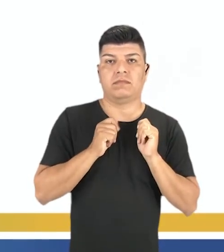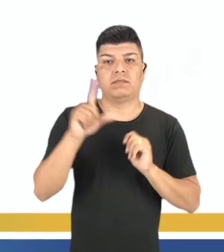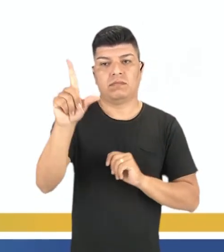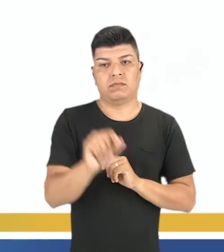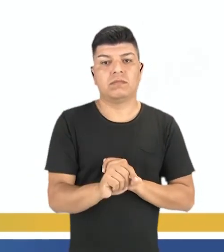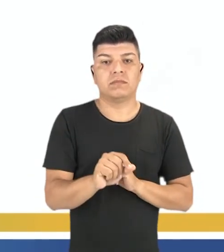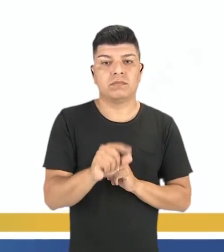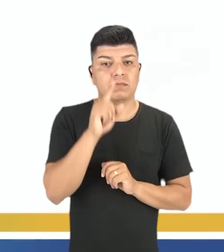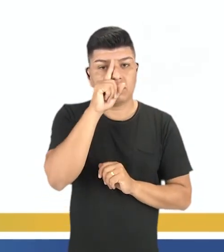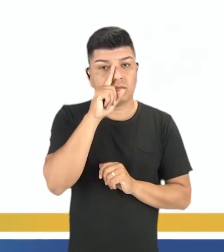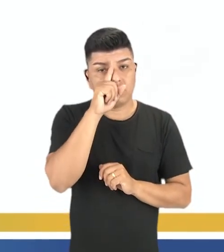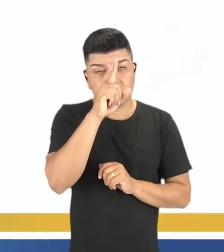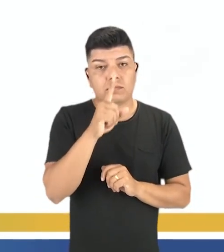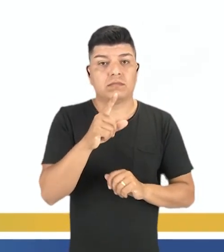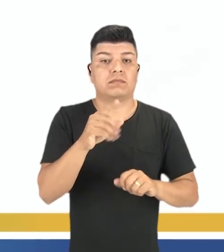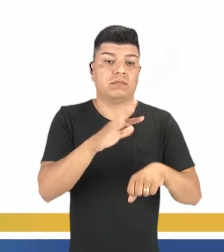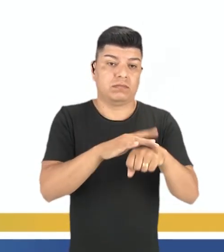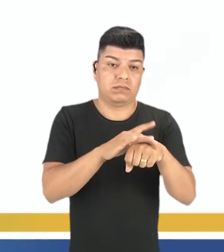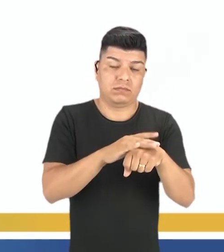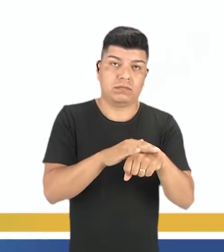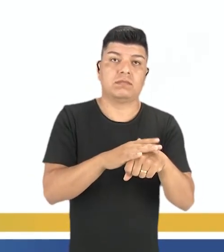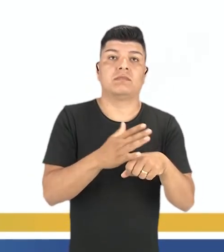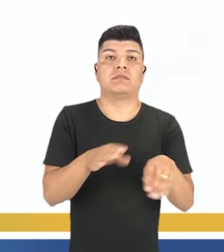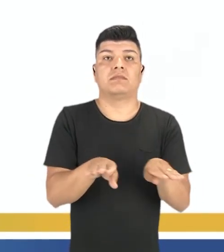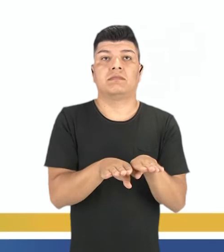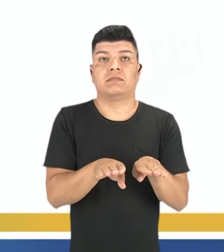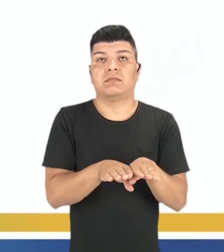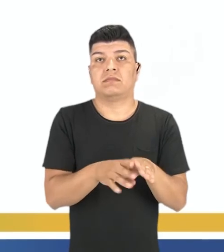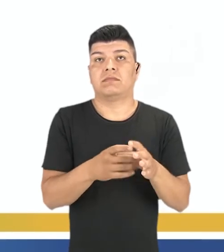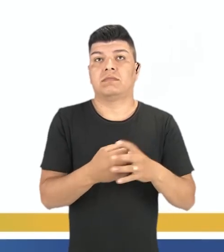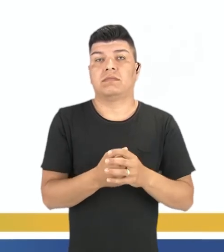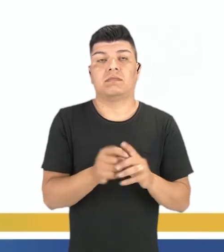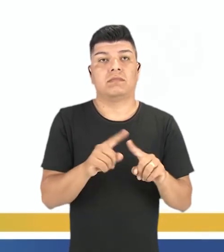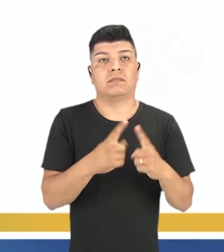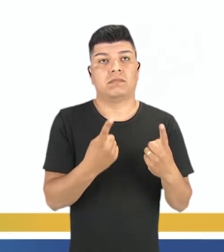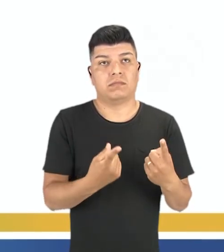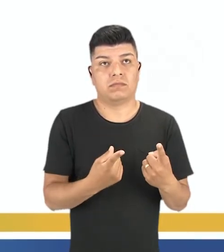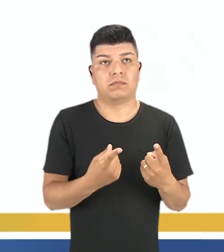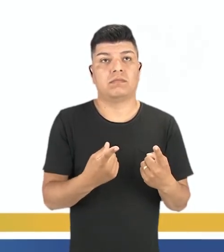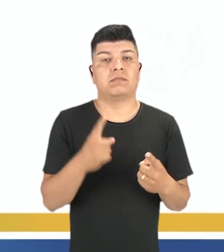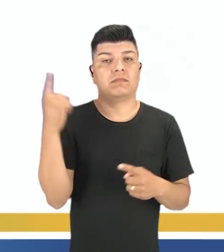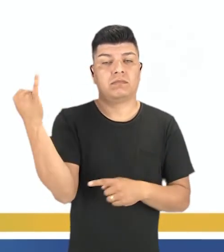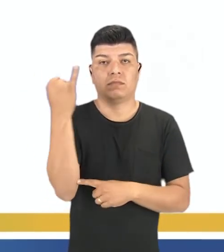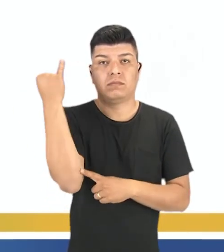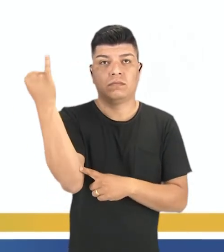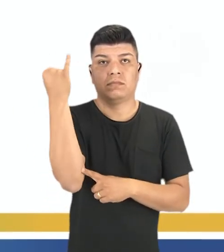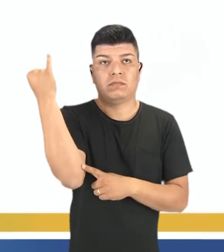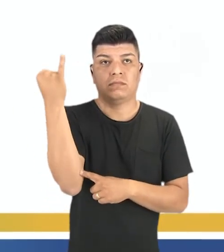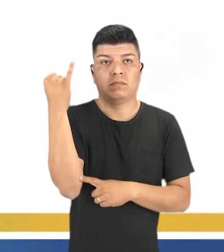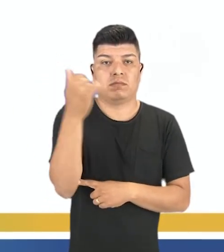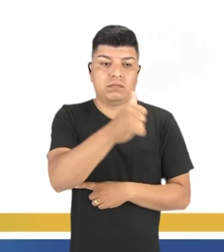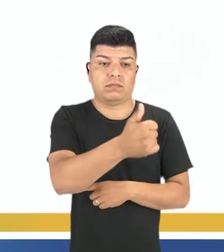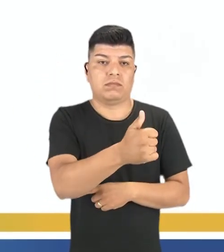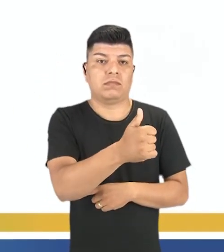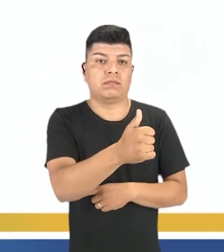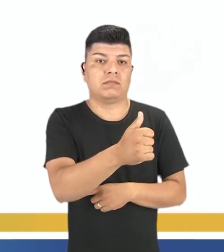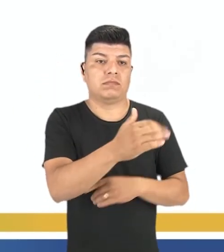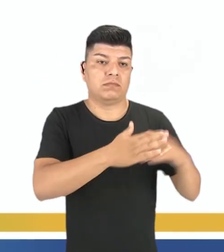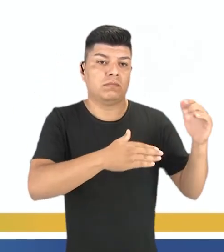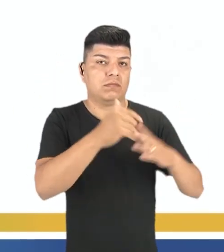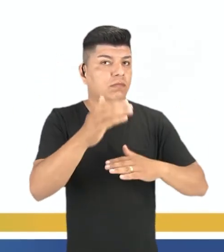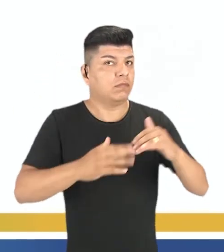os riscos de algumas doenças crônicas degenerativas, né? Porém, é extremamente importante a supervisão de um profissional.